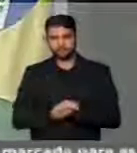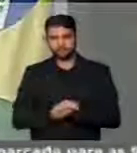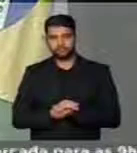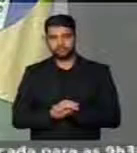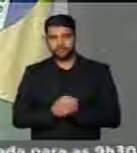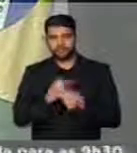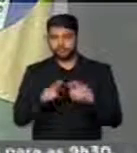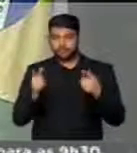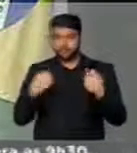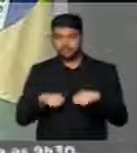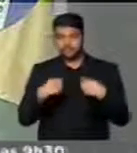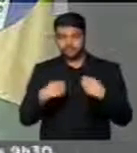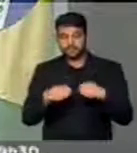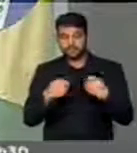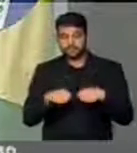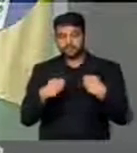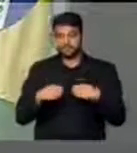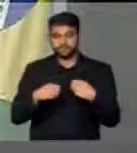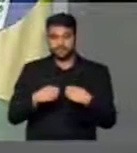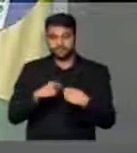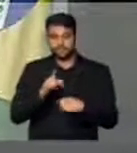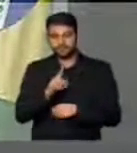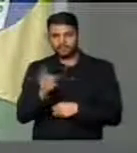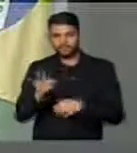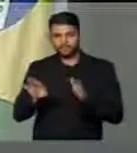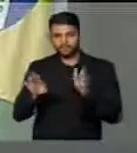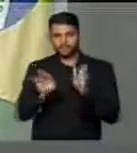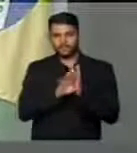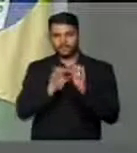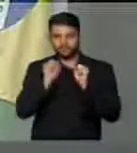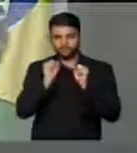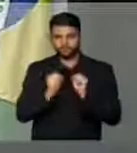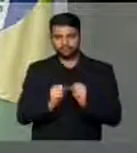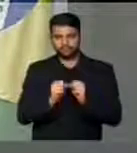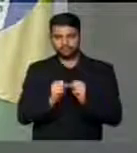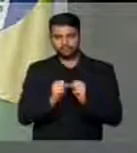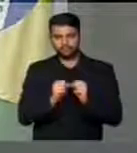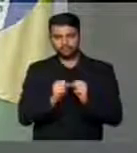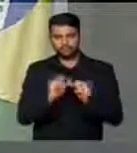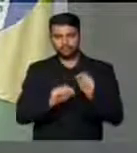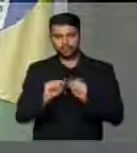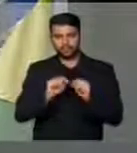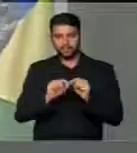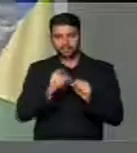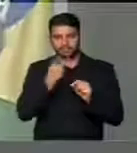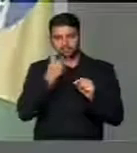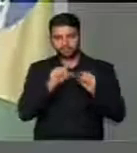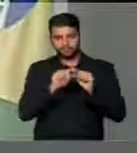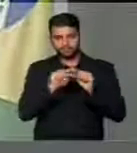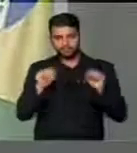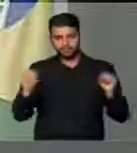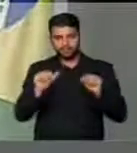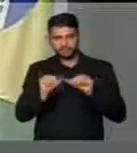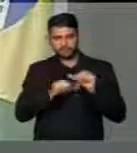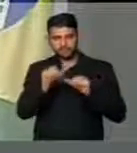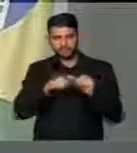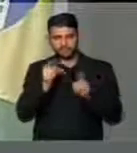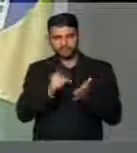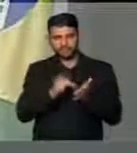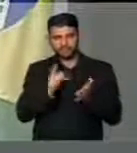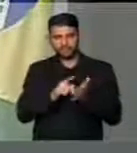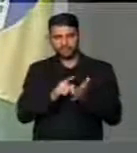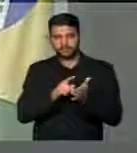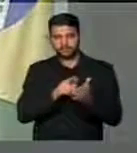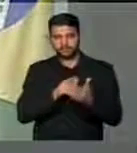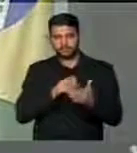Foi necessário que o PT chegasse ao poder para que essa frase virasse verdade nos